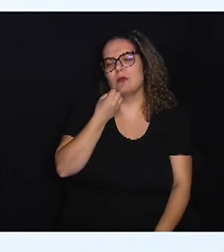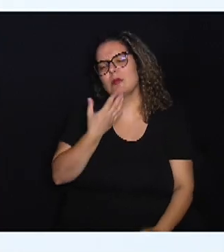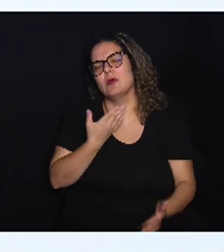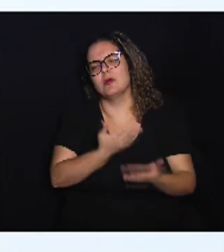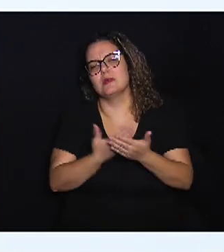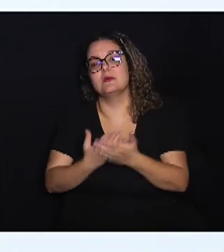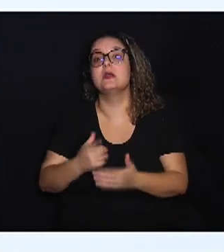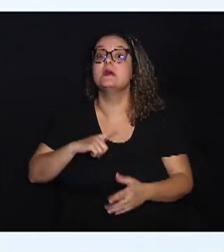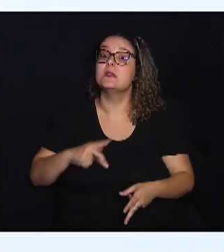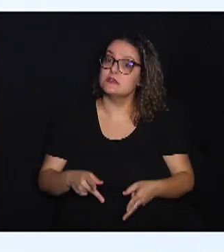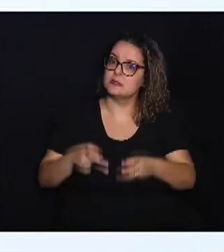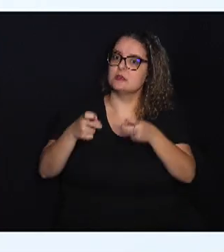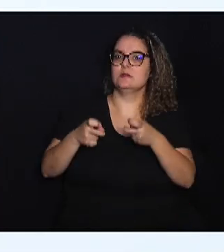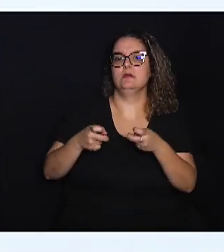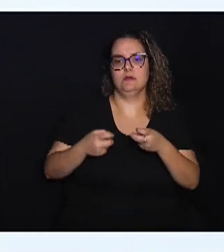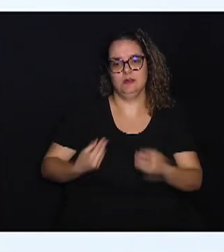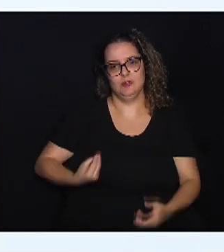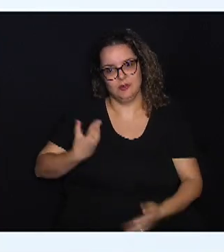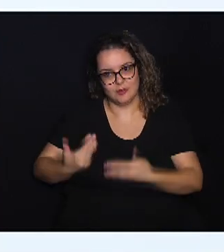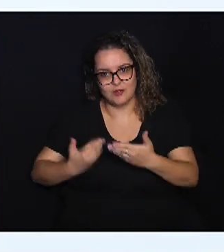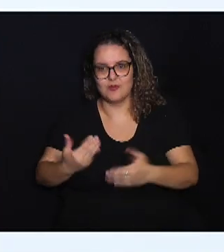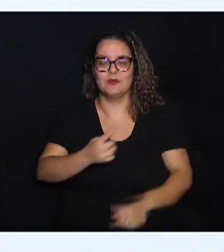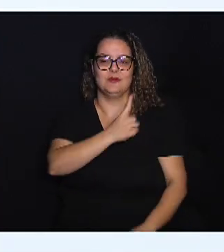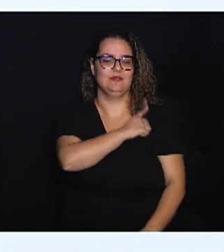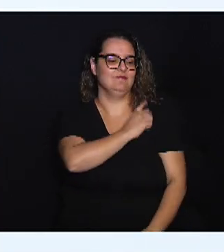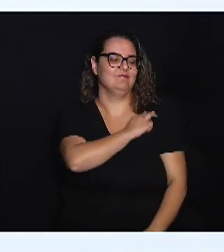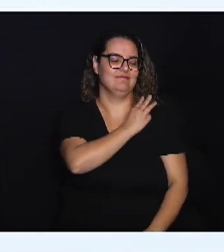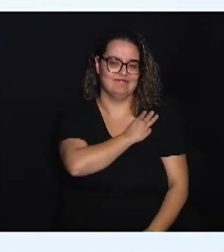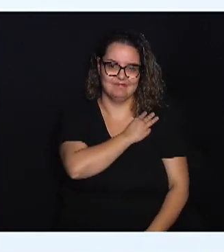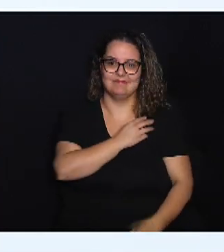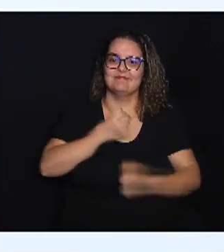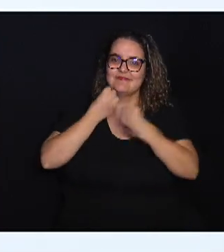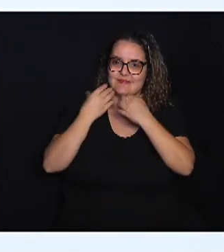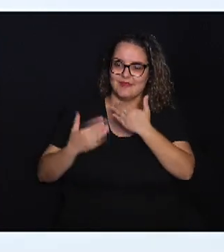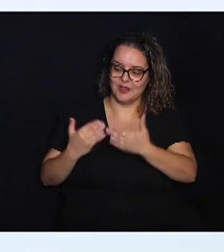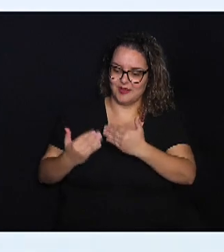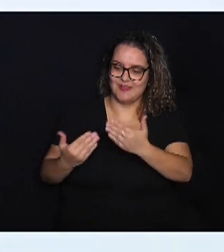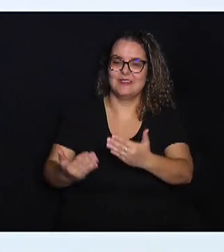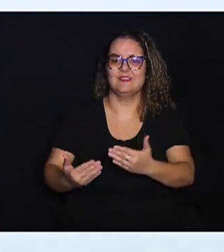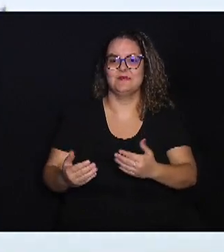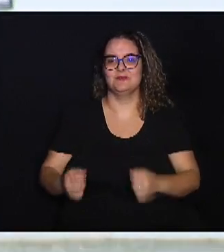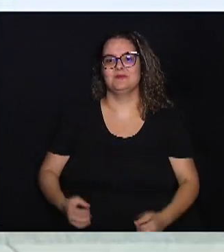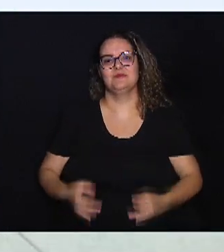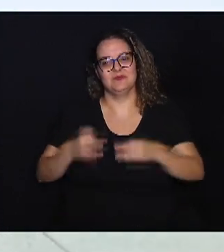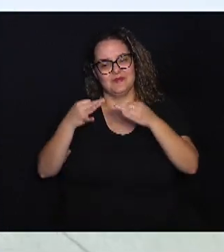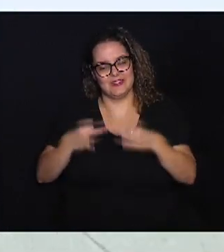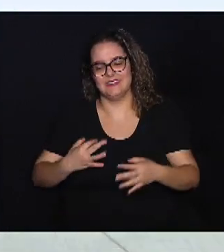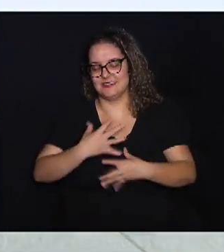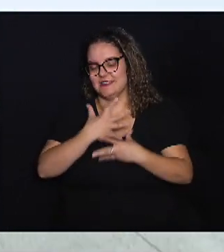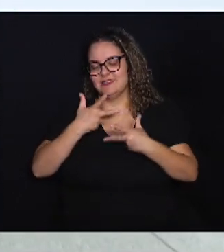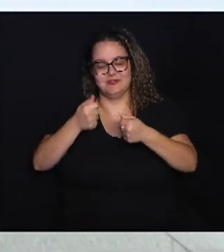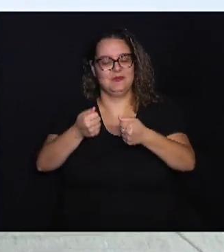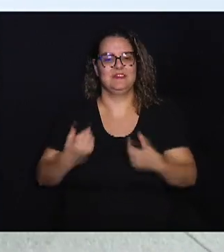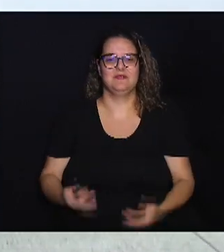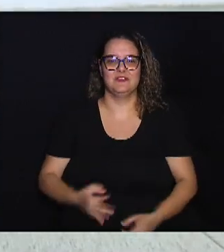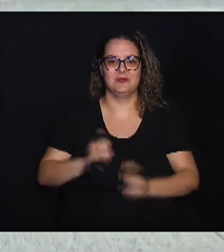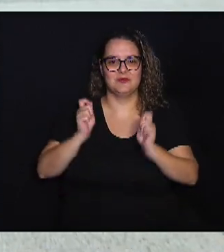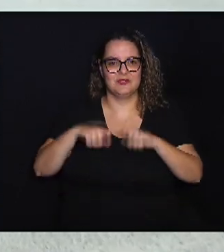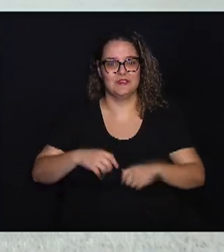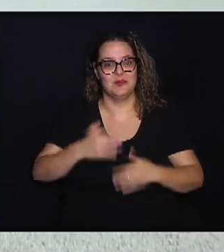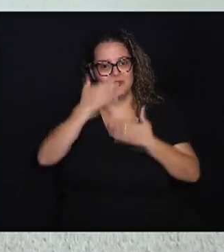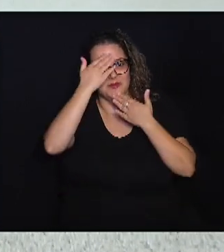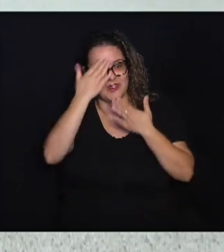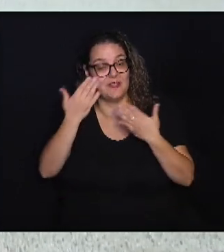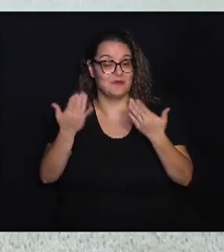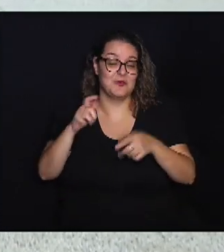tenham essa percepção e que eles vivam o ensino médio aí no próximo ano o mais plenamente possível. Valeu, muito obrigado.